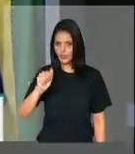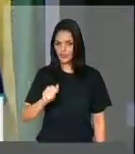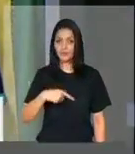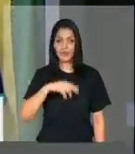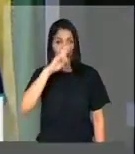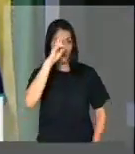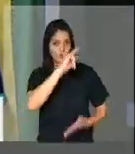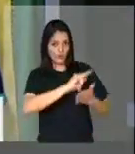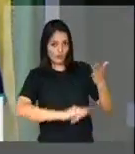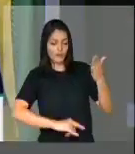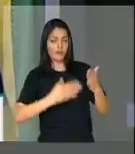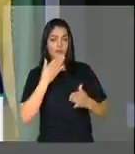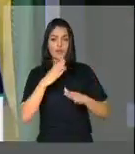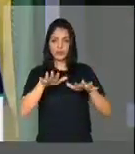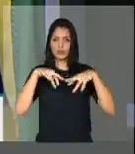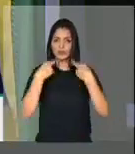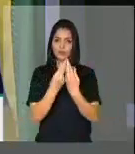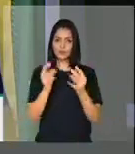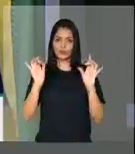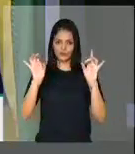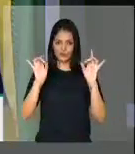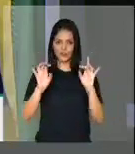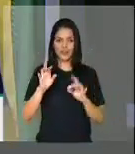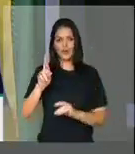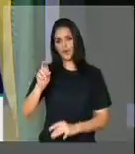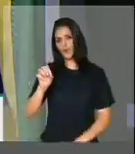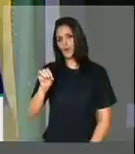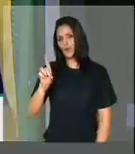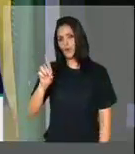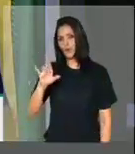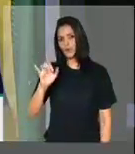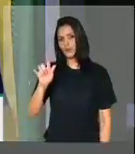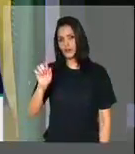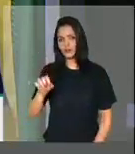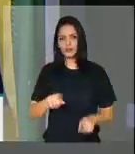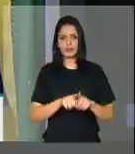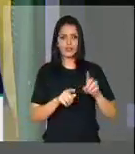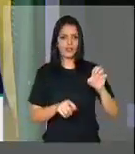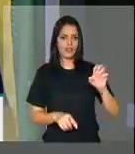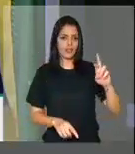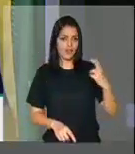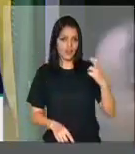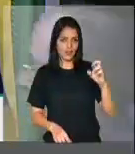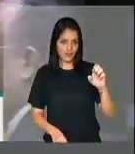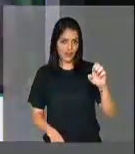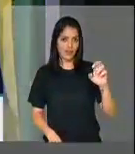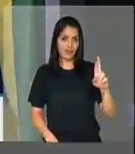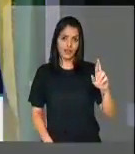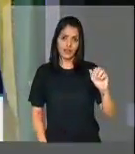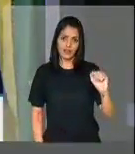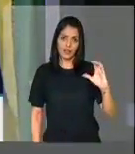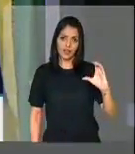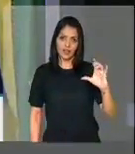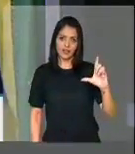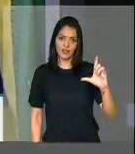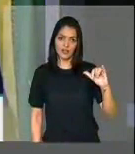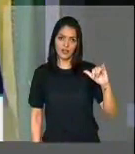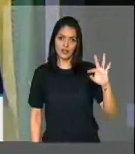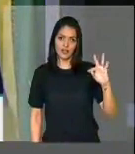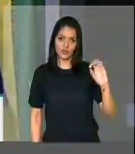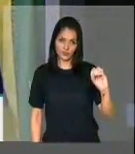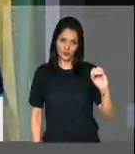desse requerimento, deputado Rodrigo Garcia, também deputado Heráclito Fortes, prefeito de